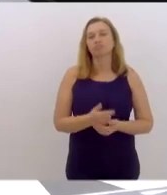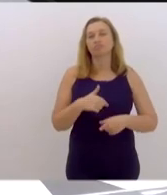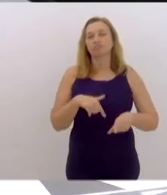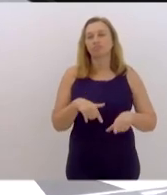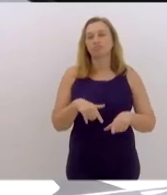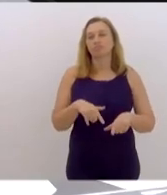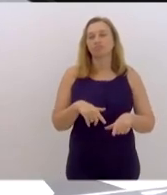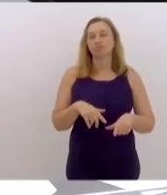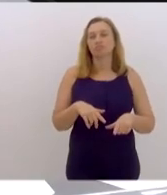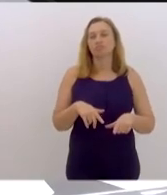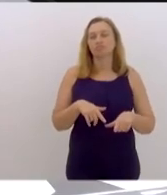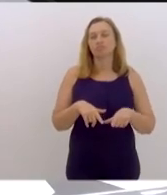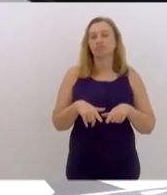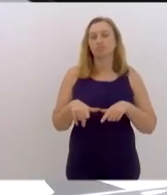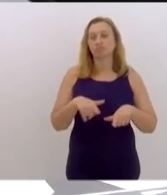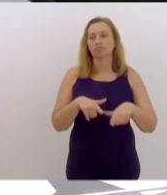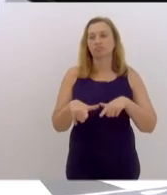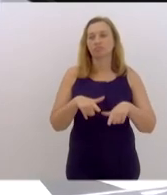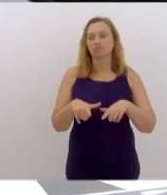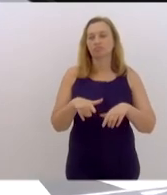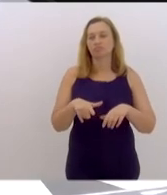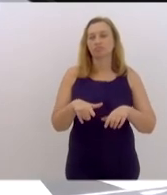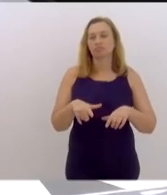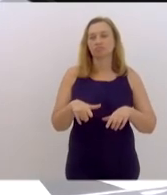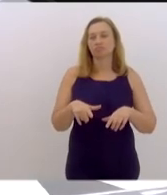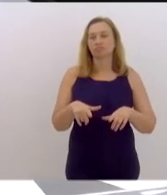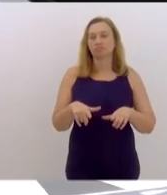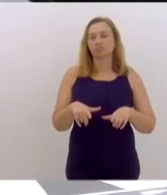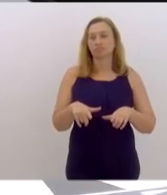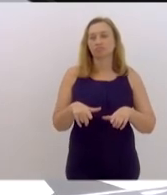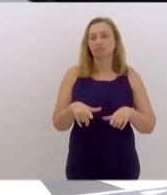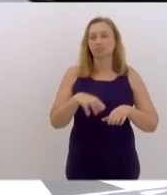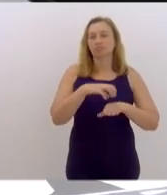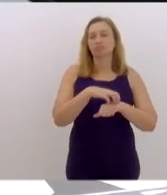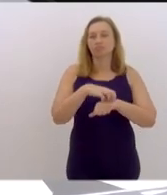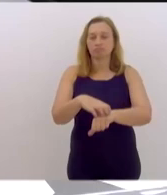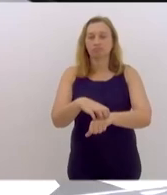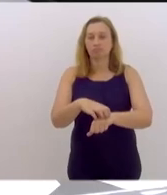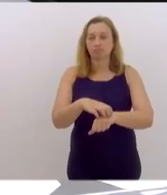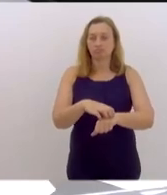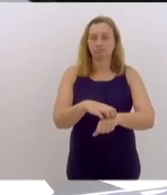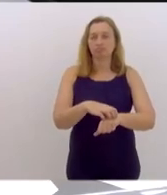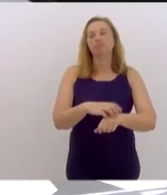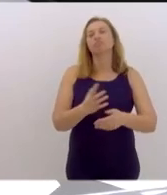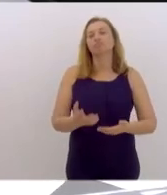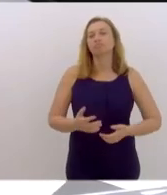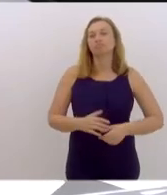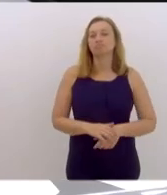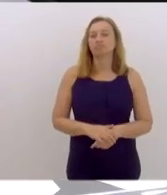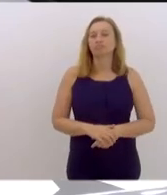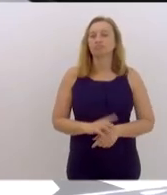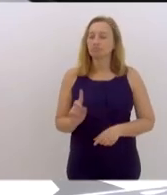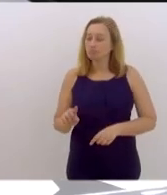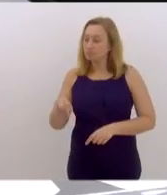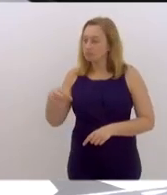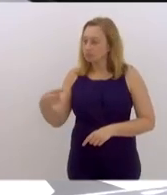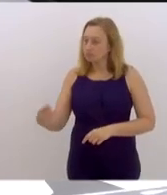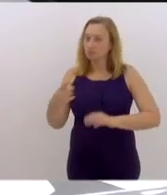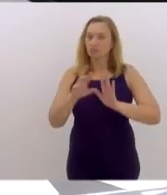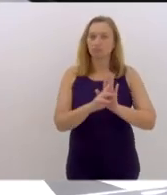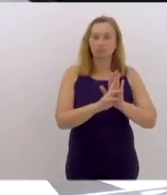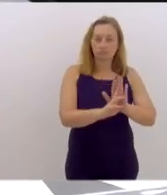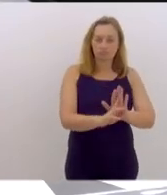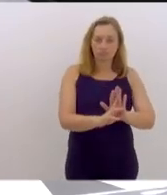serviço de transporte Ferroviário de passageiros assegurada a participação entre outras